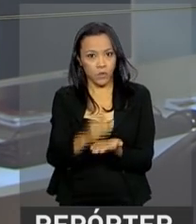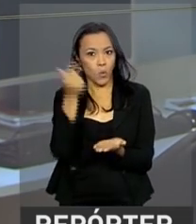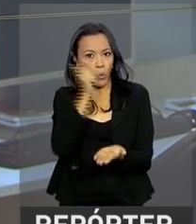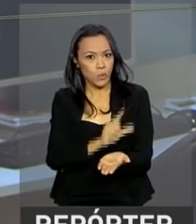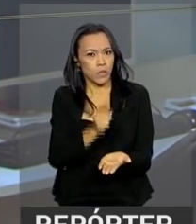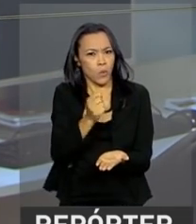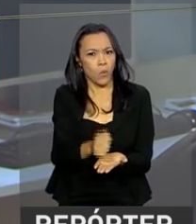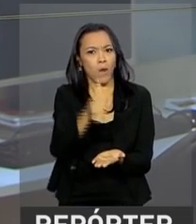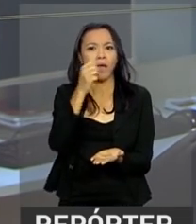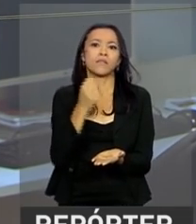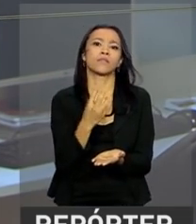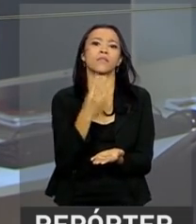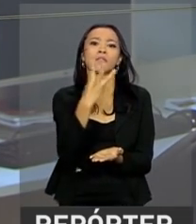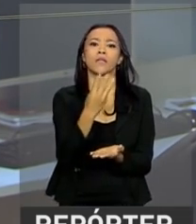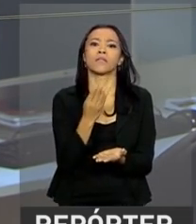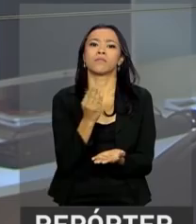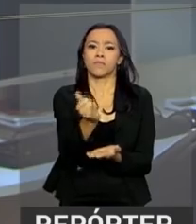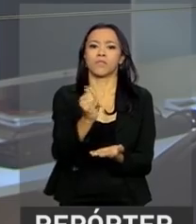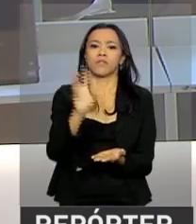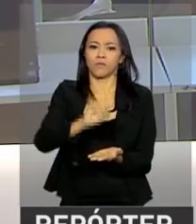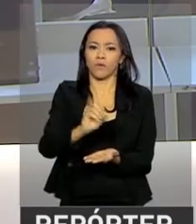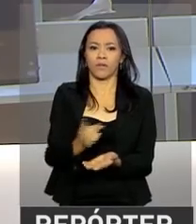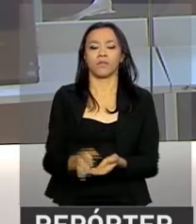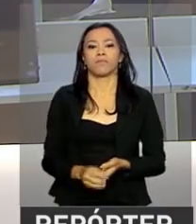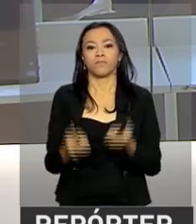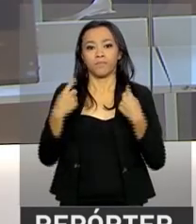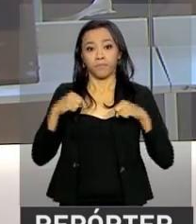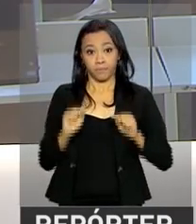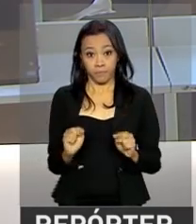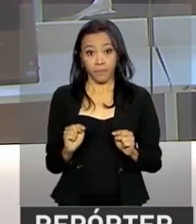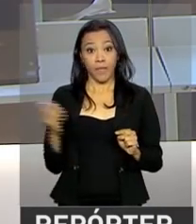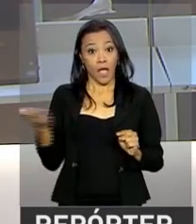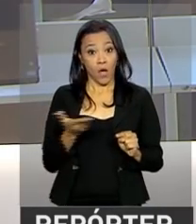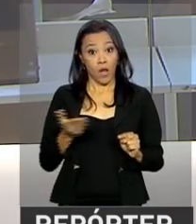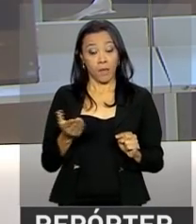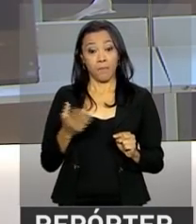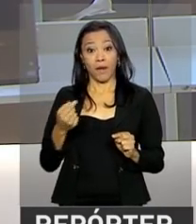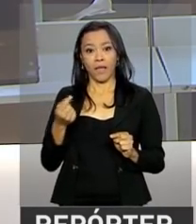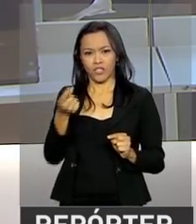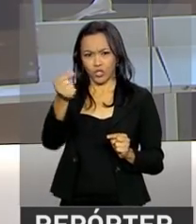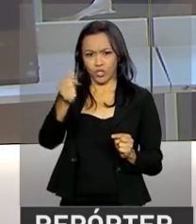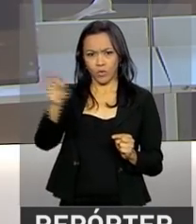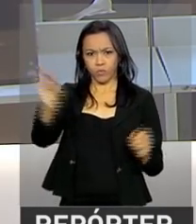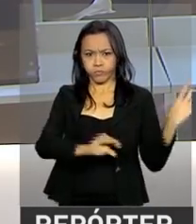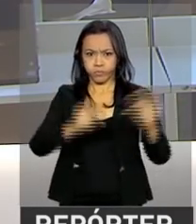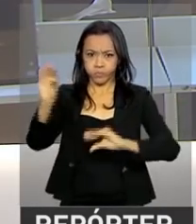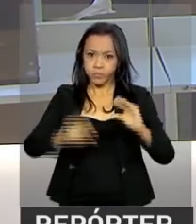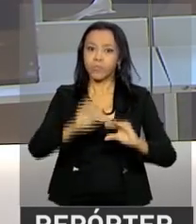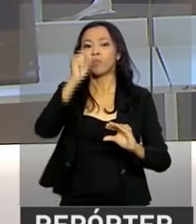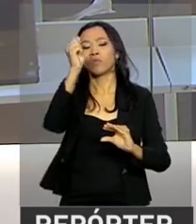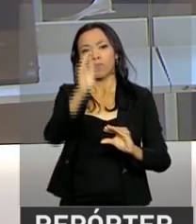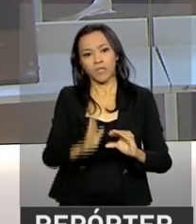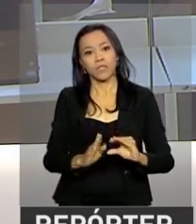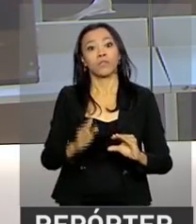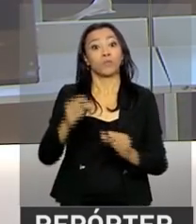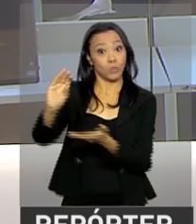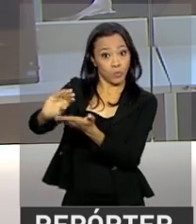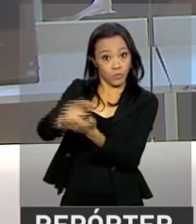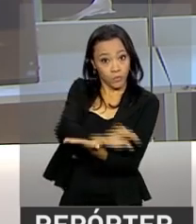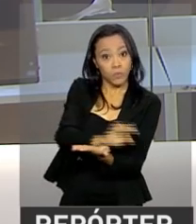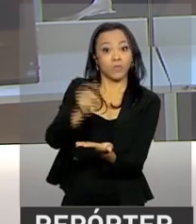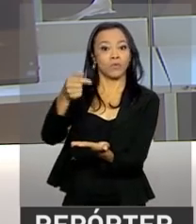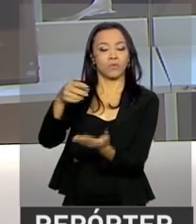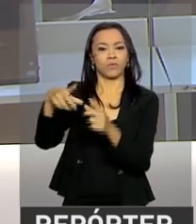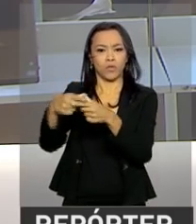alcançaram quase 3 bilhões de dólares. E para atrair investimentos japoneses, ministros brasileiros apresentaram